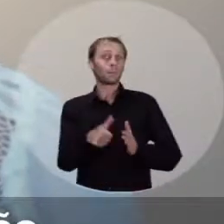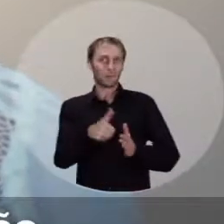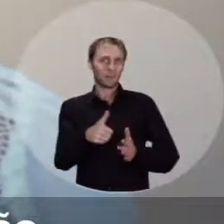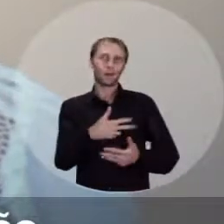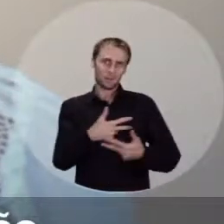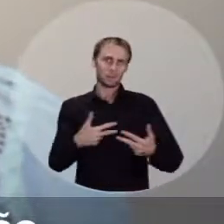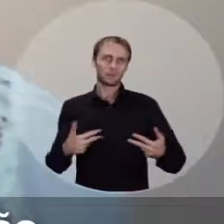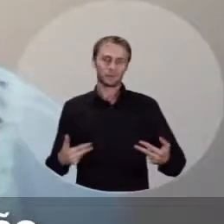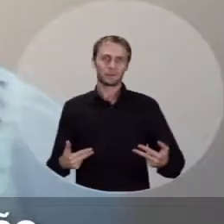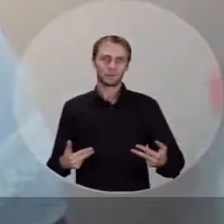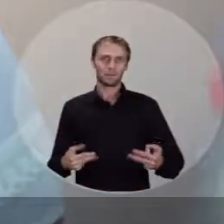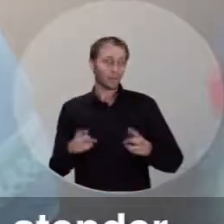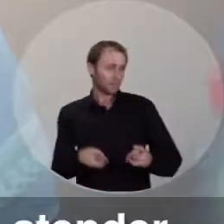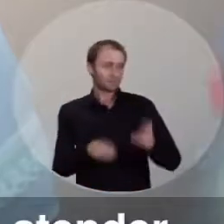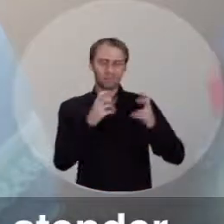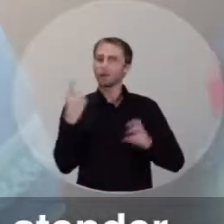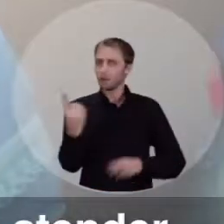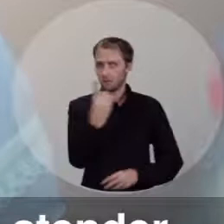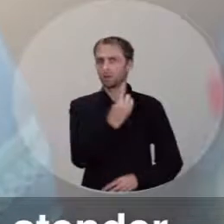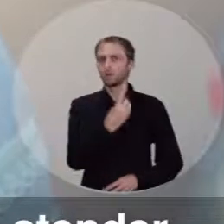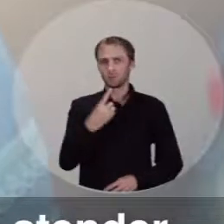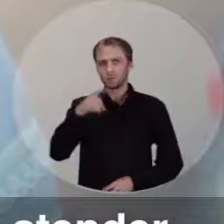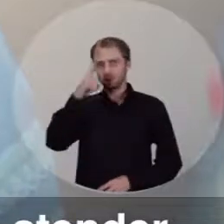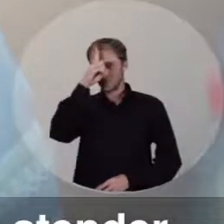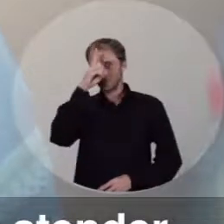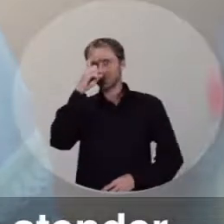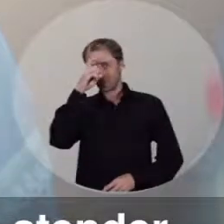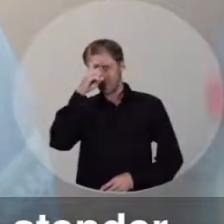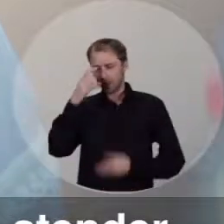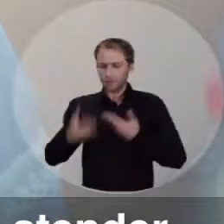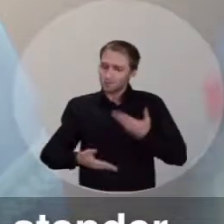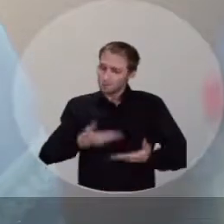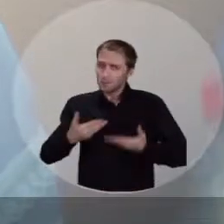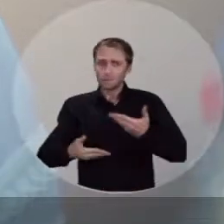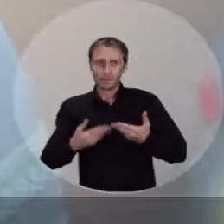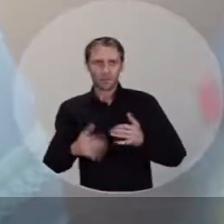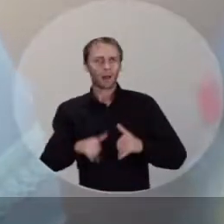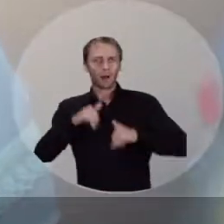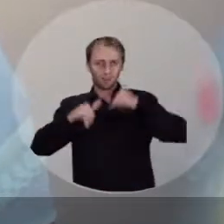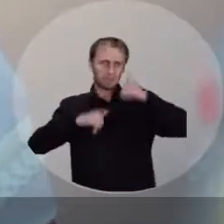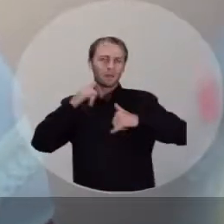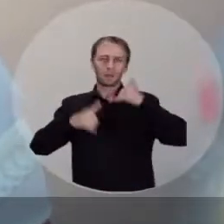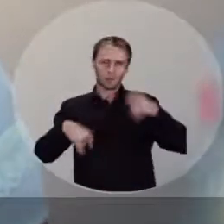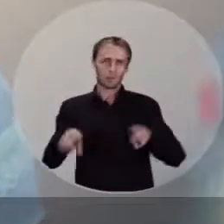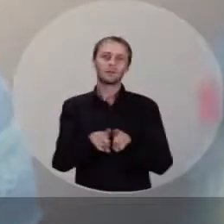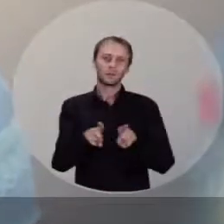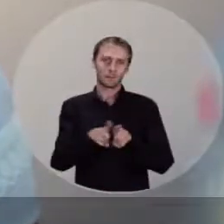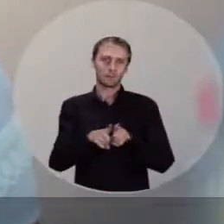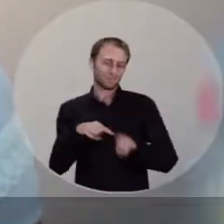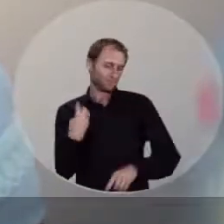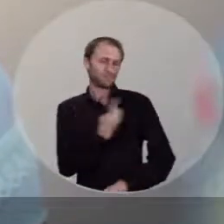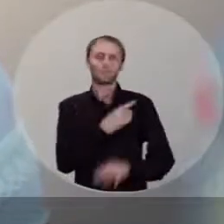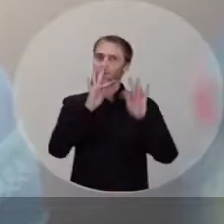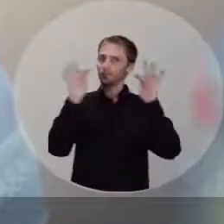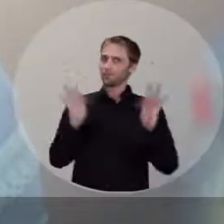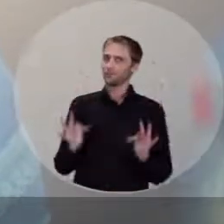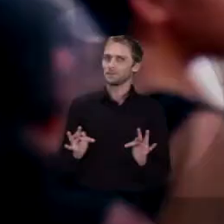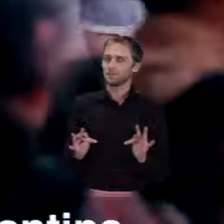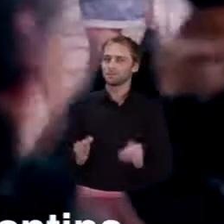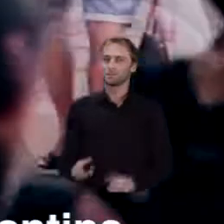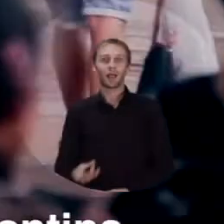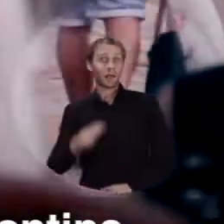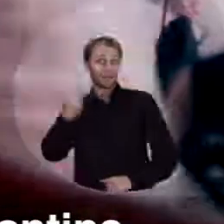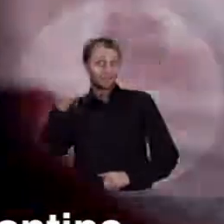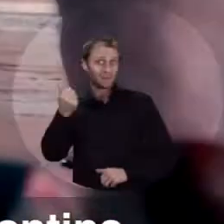agilizar um pouco essa situação. A gente percebe que alguns hospitais estão voltando a atender, alguns laboratórios, e a gente fica